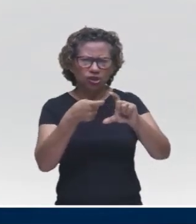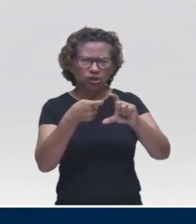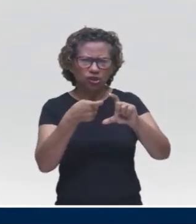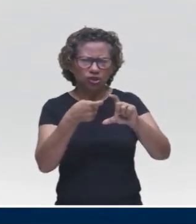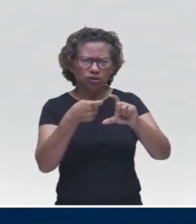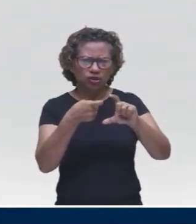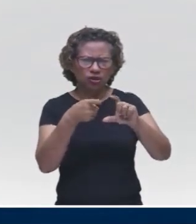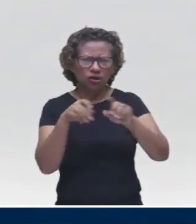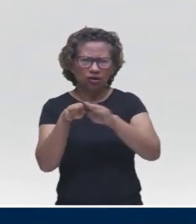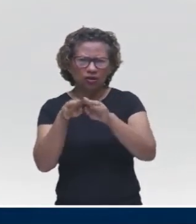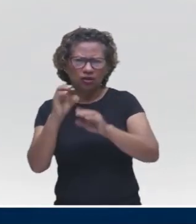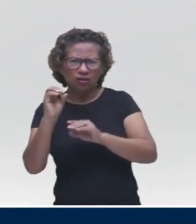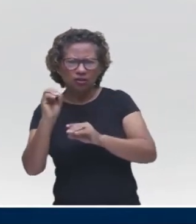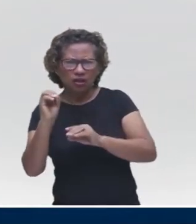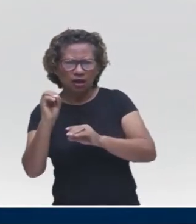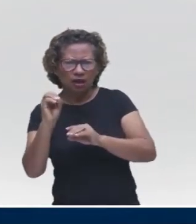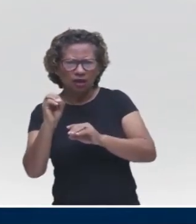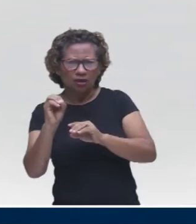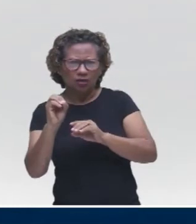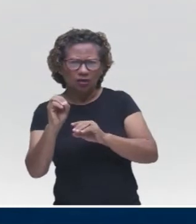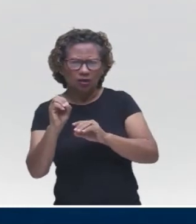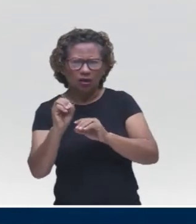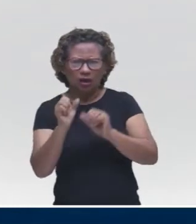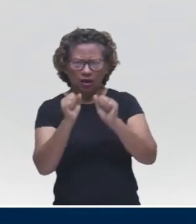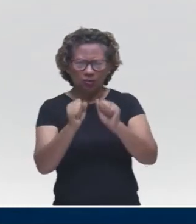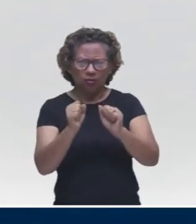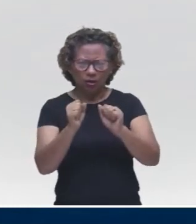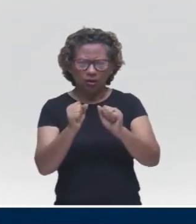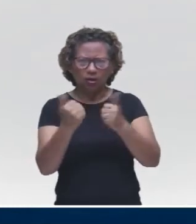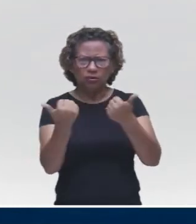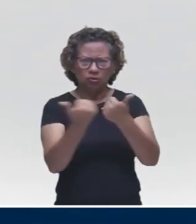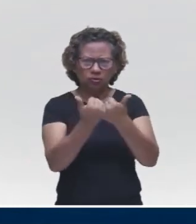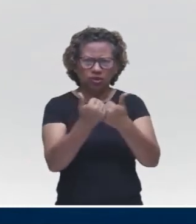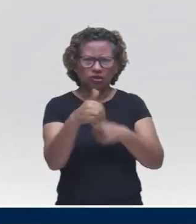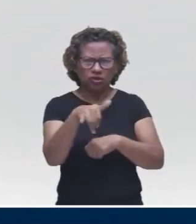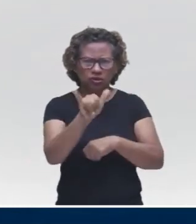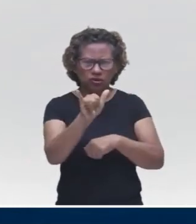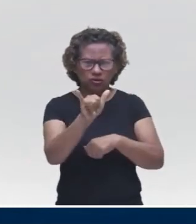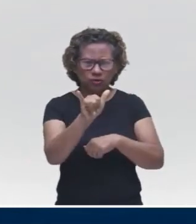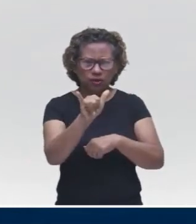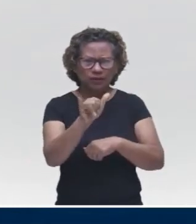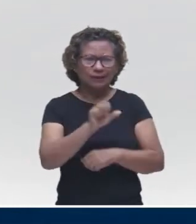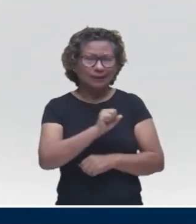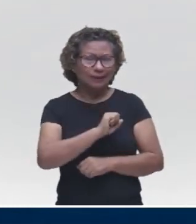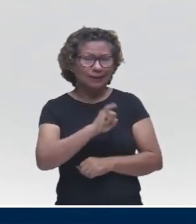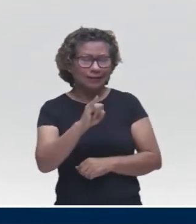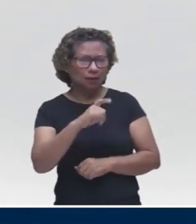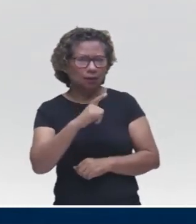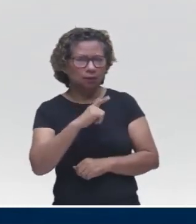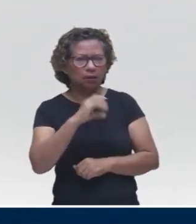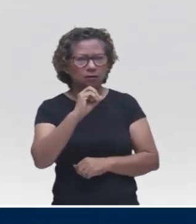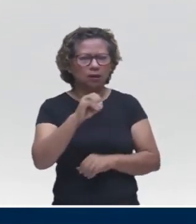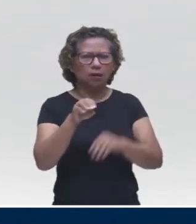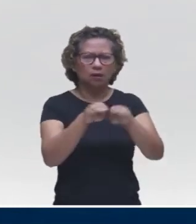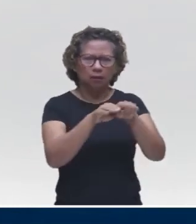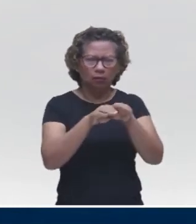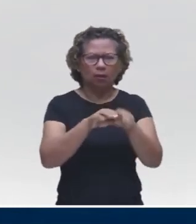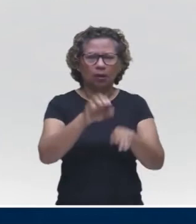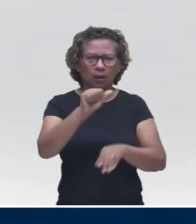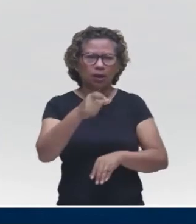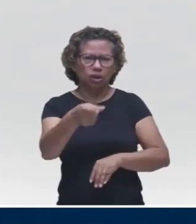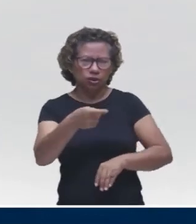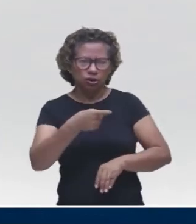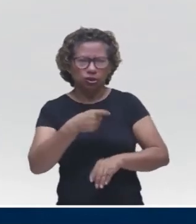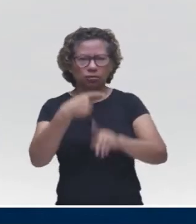dizer que zero é igual a ax mais b. Se eu tenho zero igual a ax mais b, nós